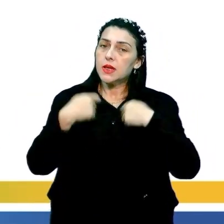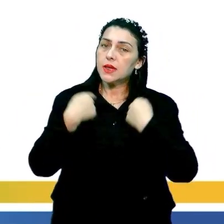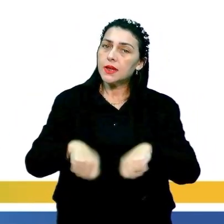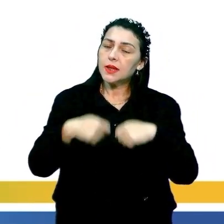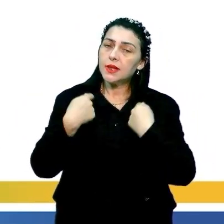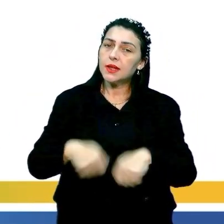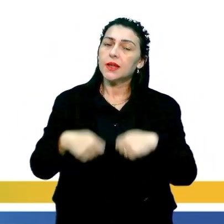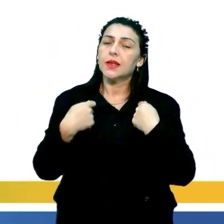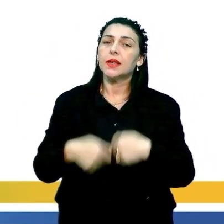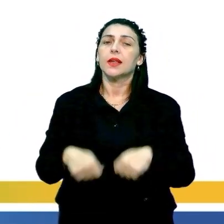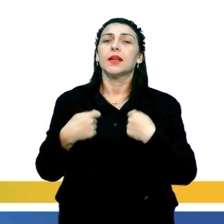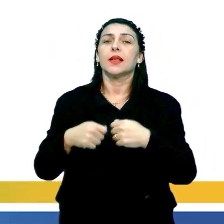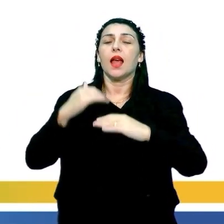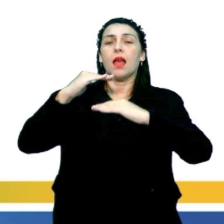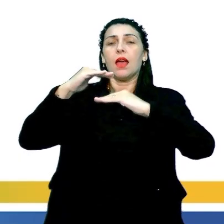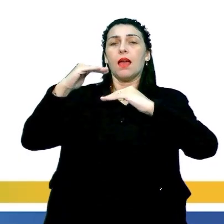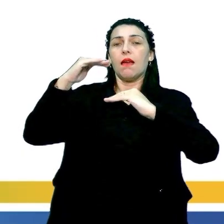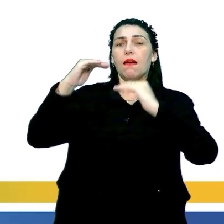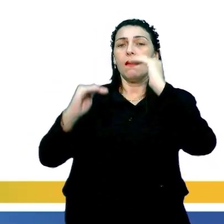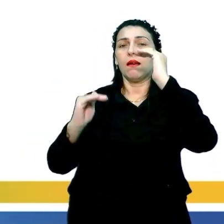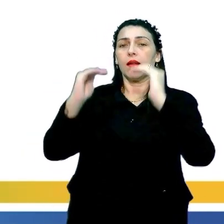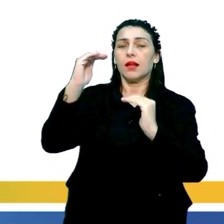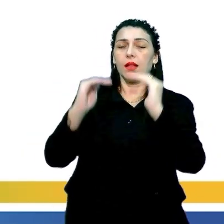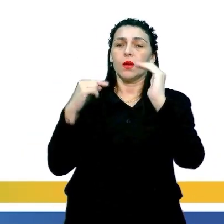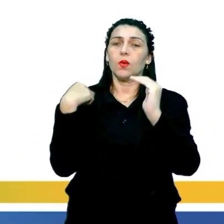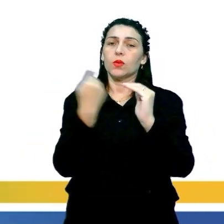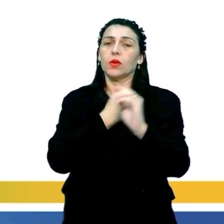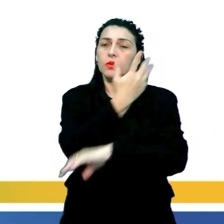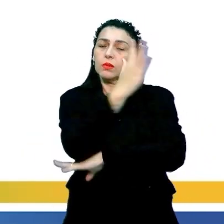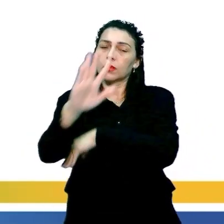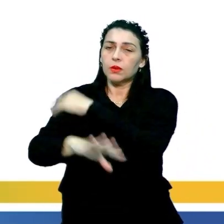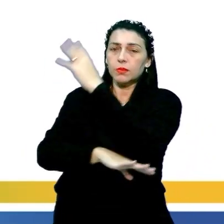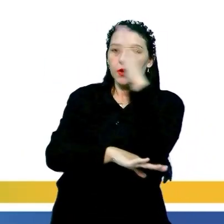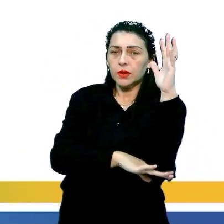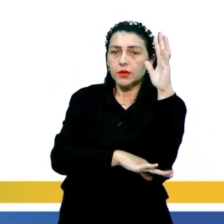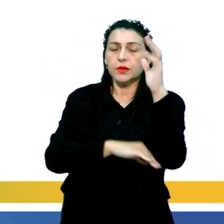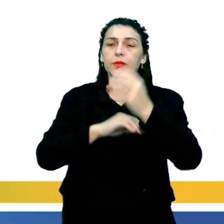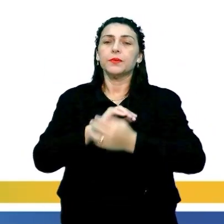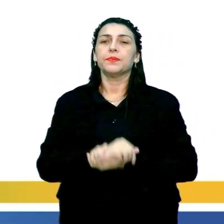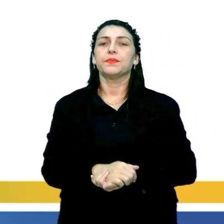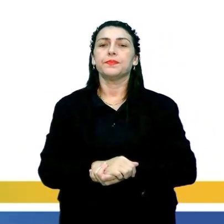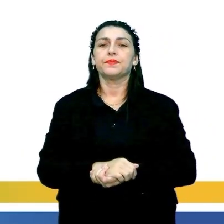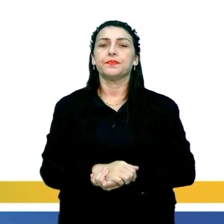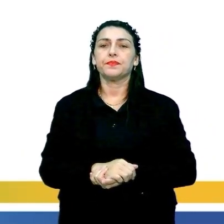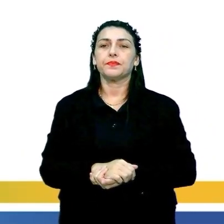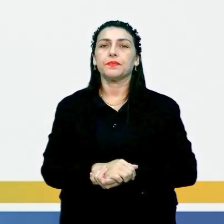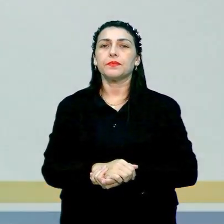ser cada vez mais equilibrada com o nosso meio ambiente, tá?